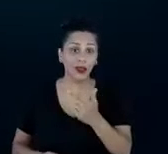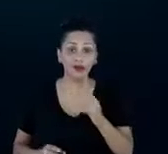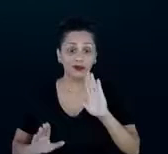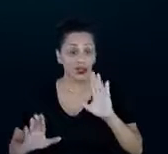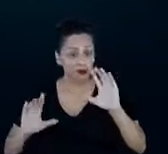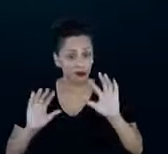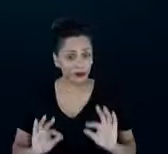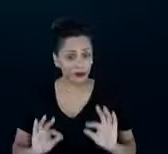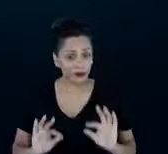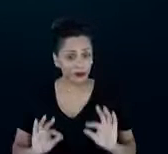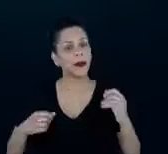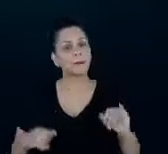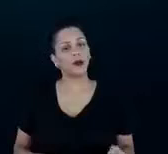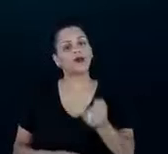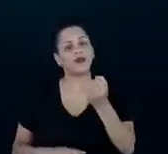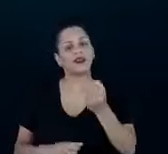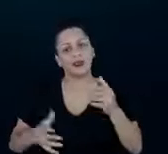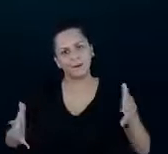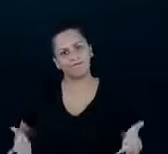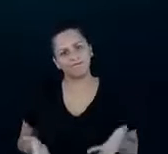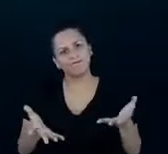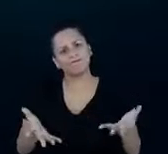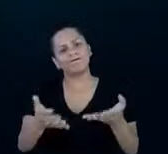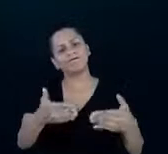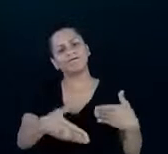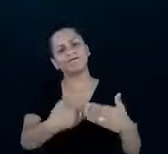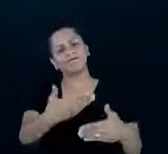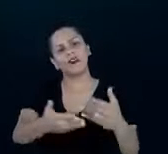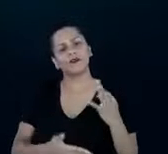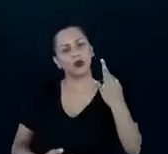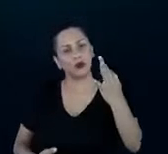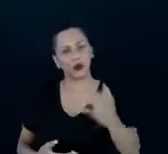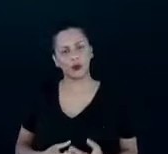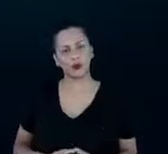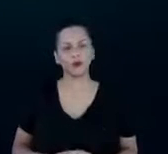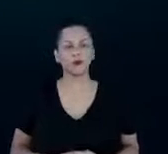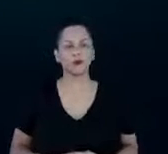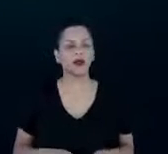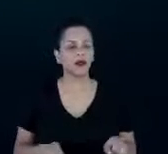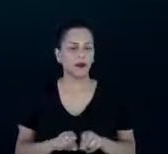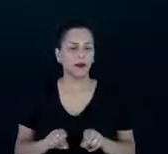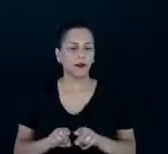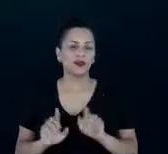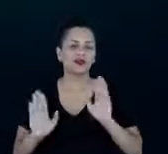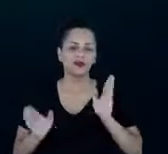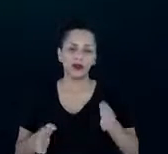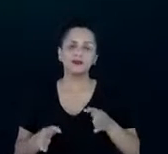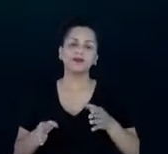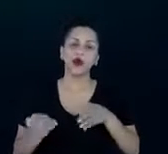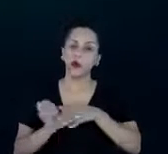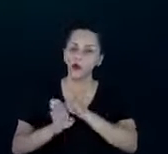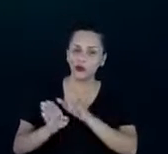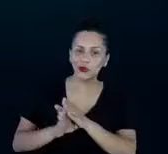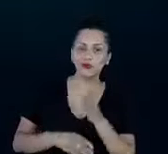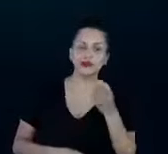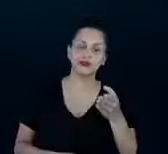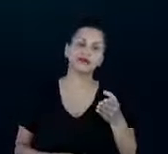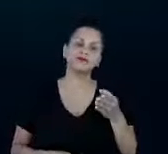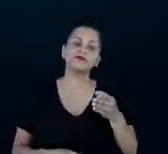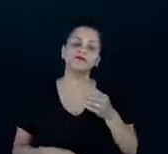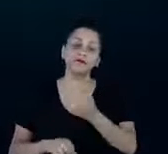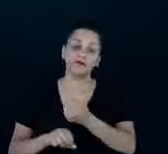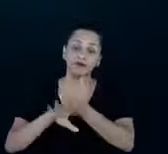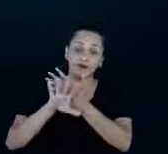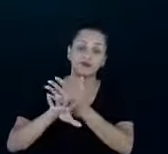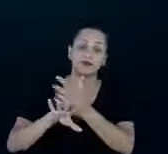exemplo para impulsionar essa geração futura E aí só para concluir fiz também consulta a telemedicina e visitei a